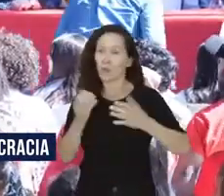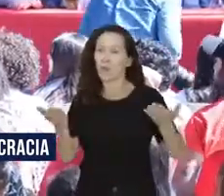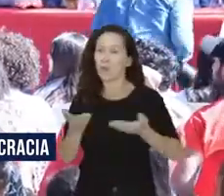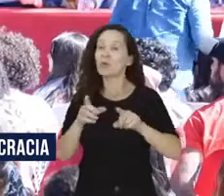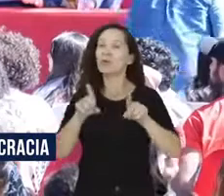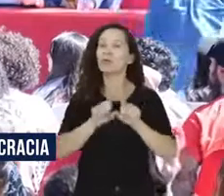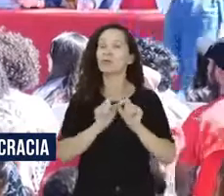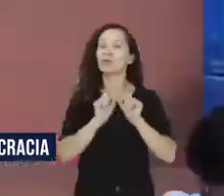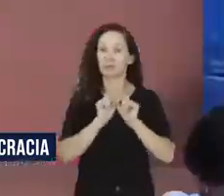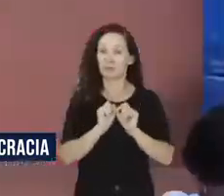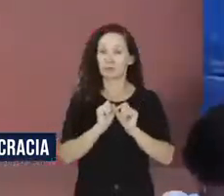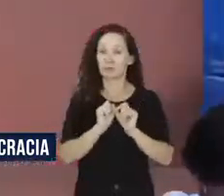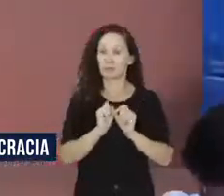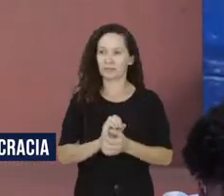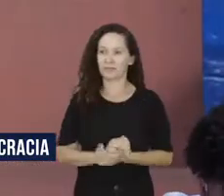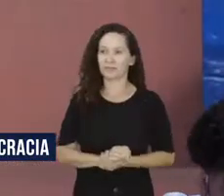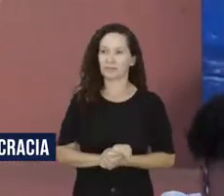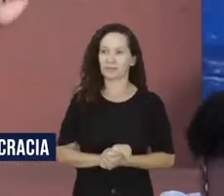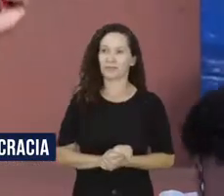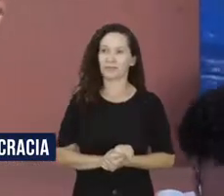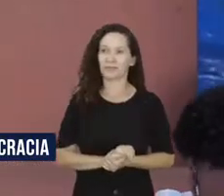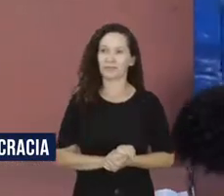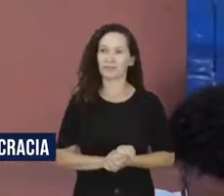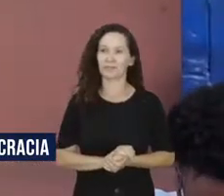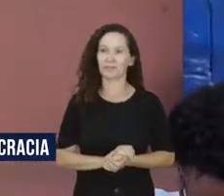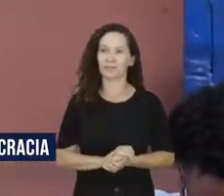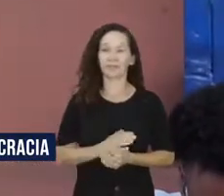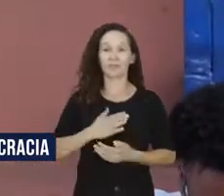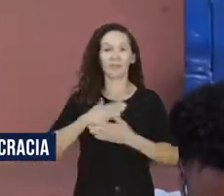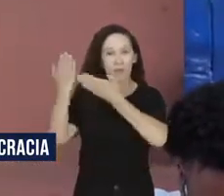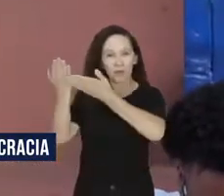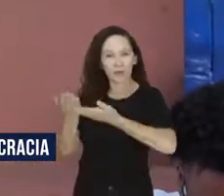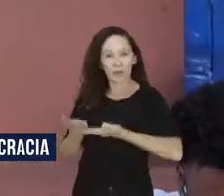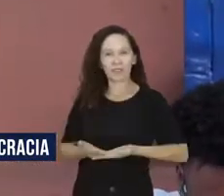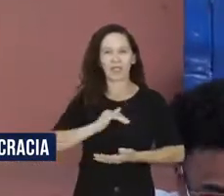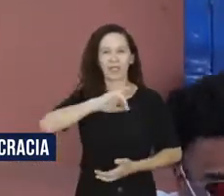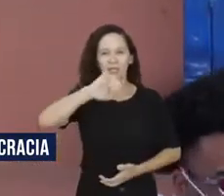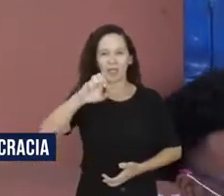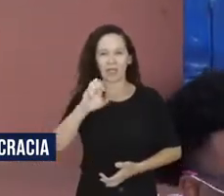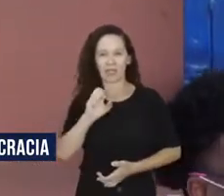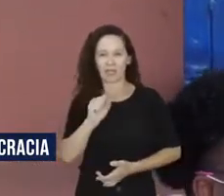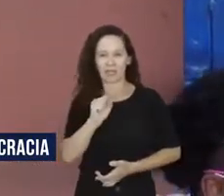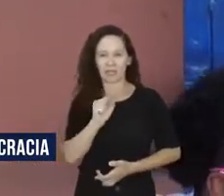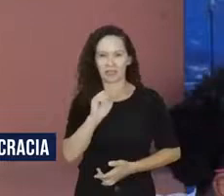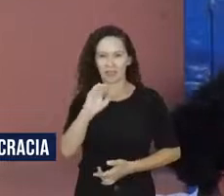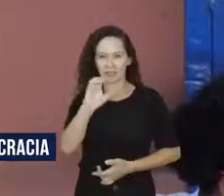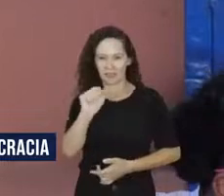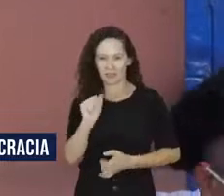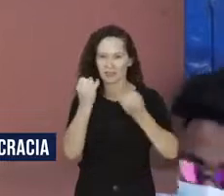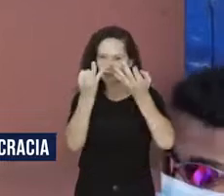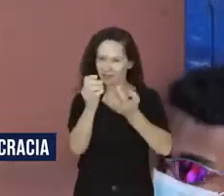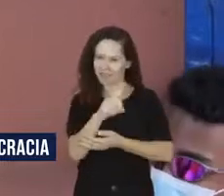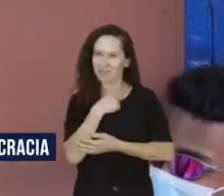nome? Bom, gente, eu quero chamar a Jéssica para falar um pouquinho sobre. Jéssica, cadê você?